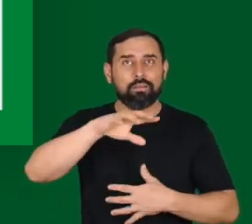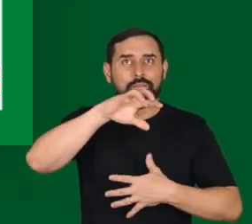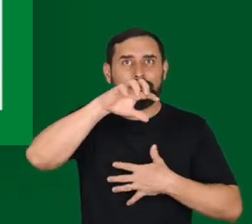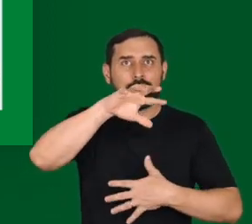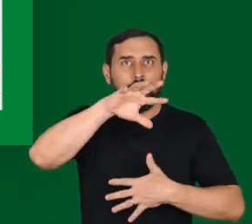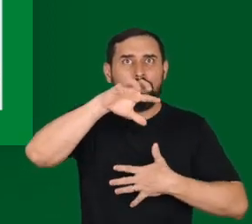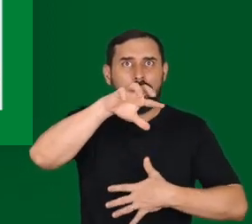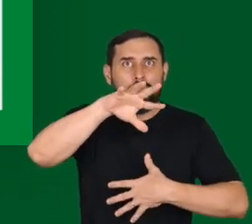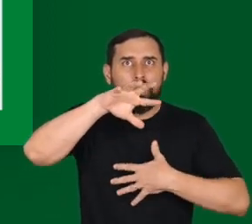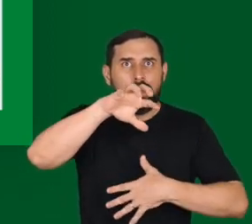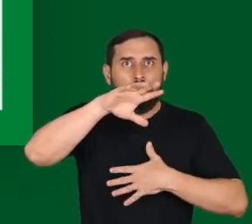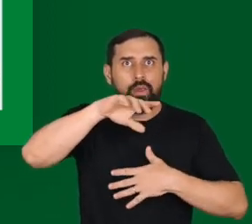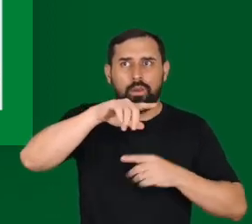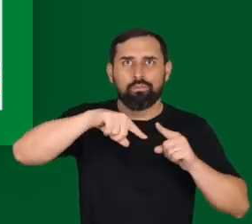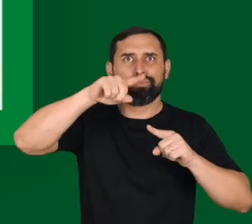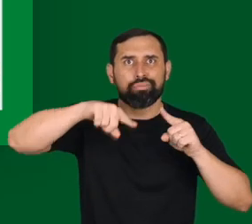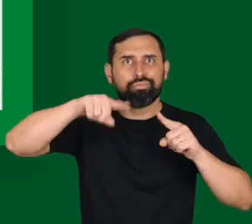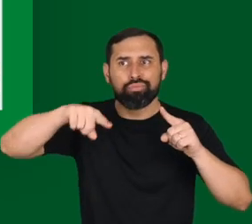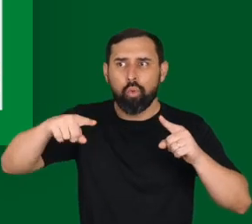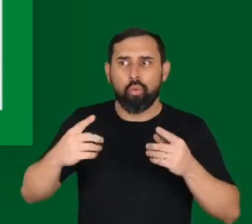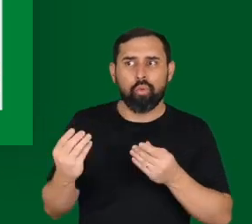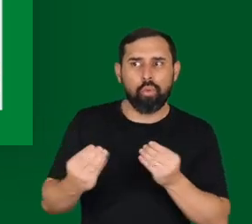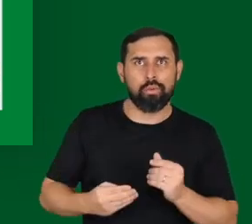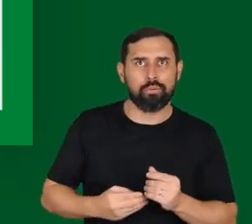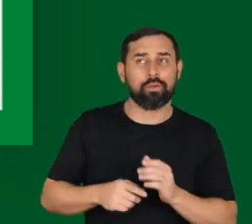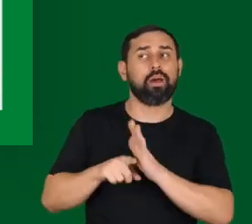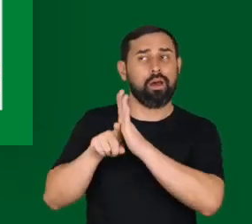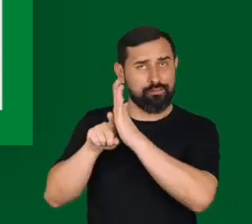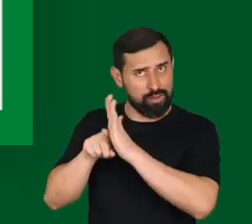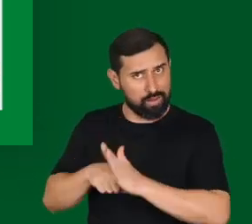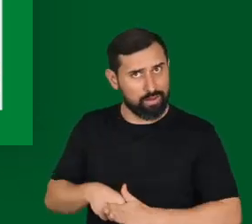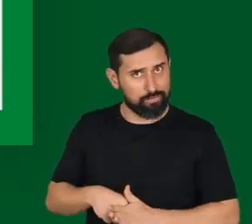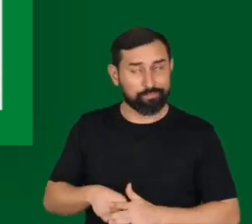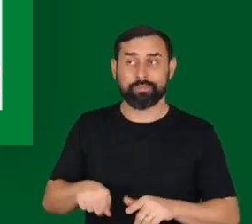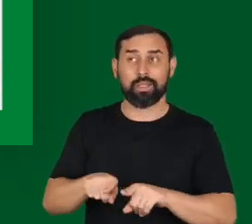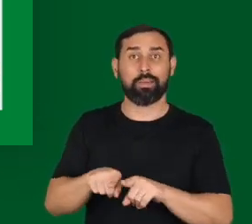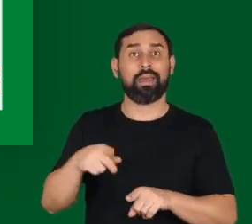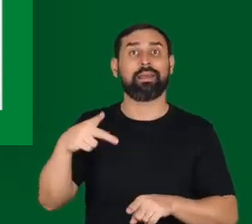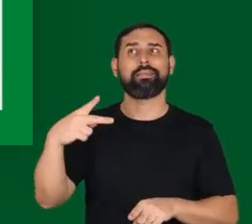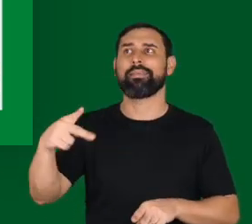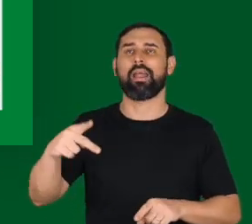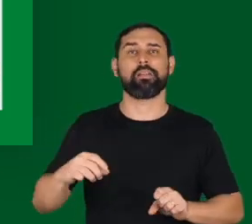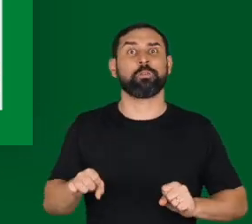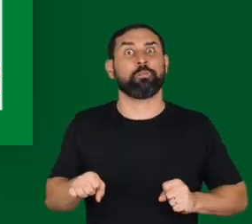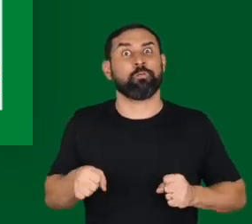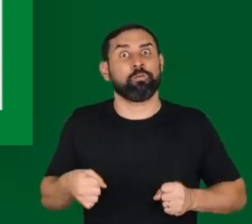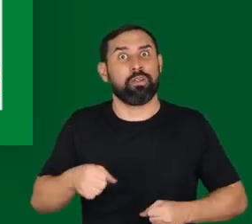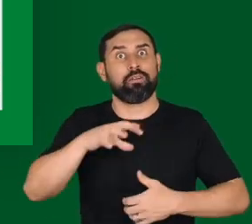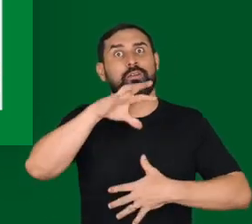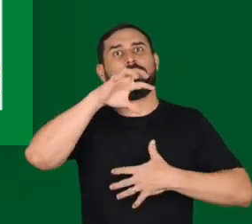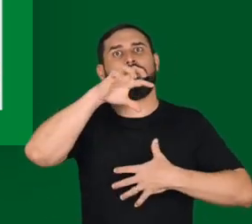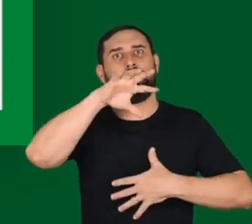frequência respiratória, se ela está em taquipneia ou se ela está em bradipneia. O esforço respiratório, ela